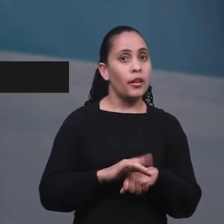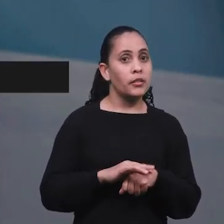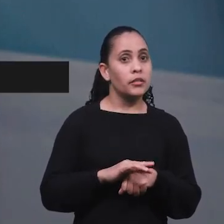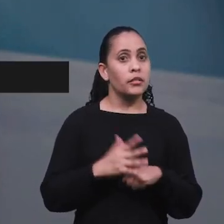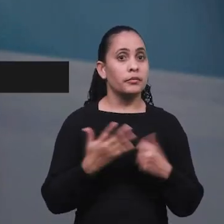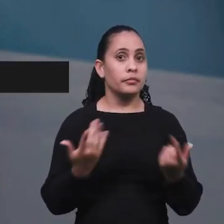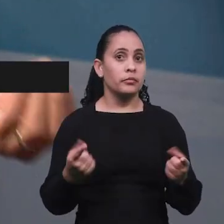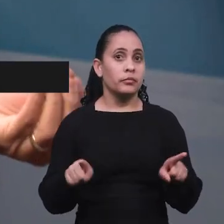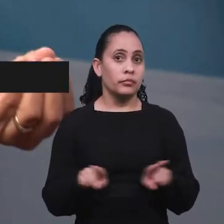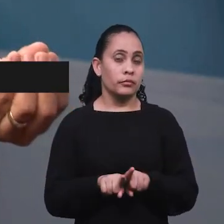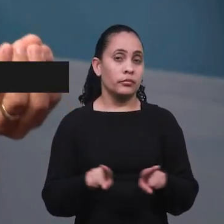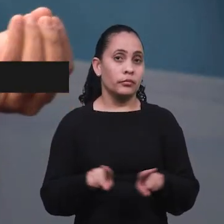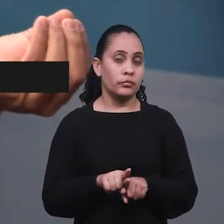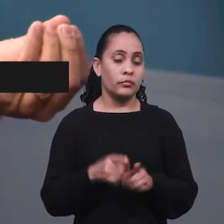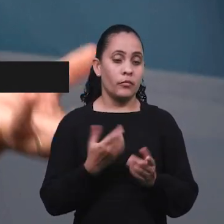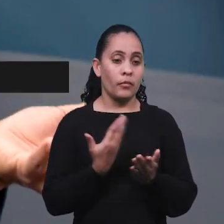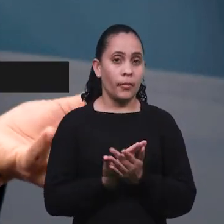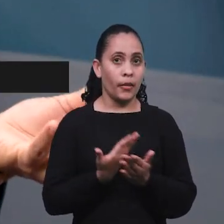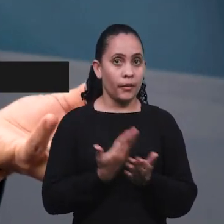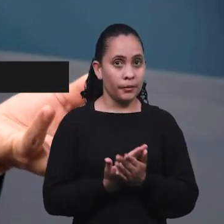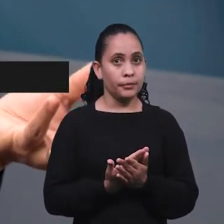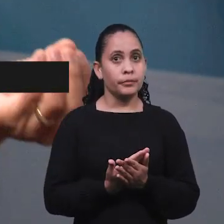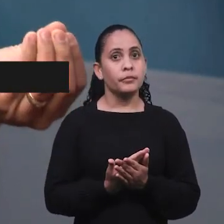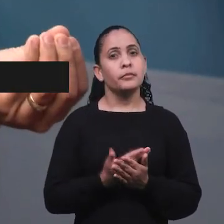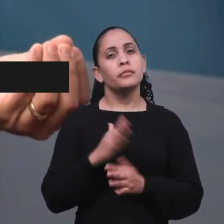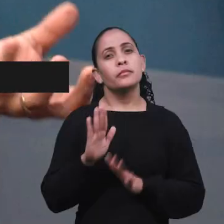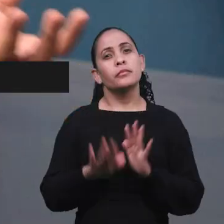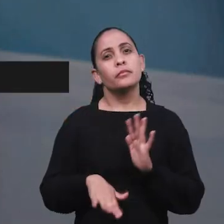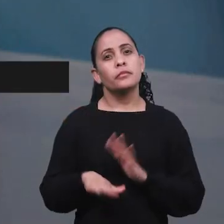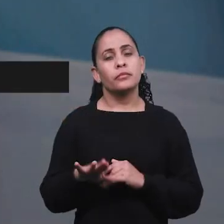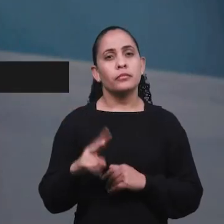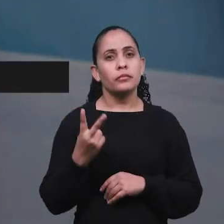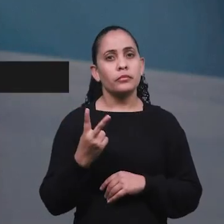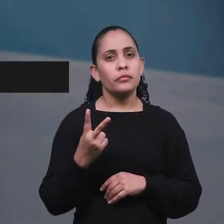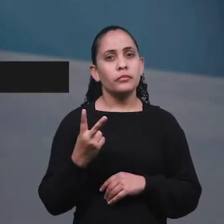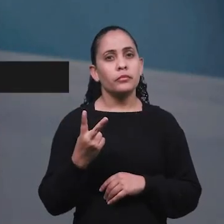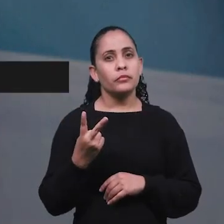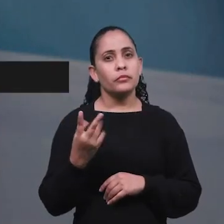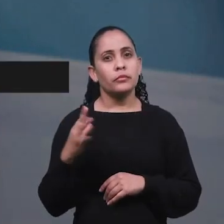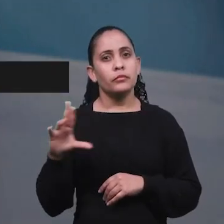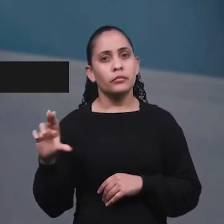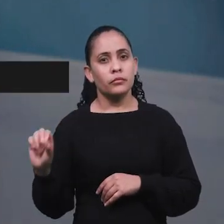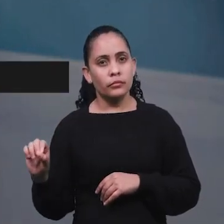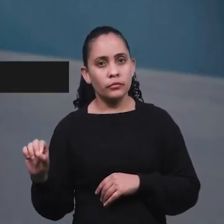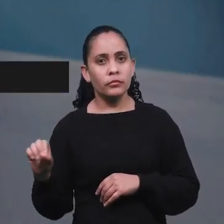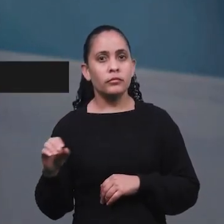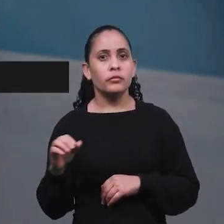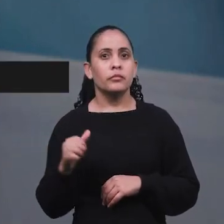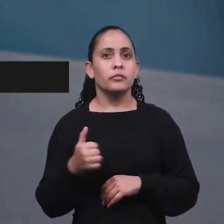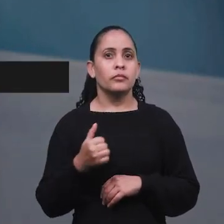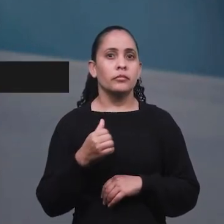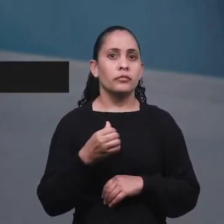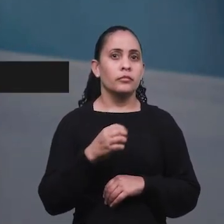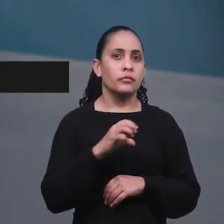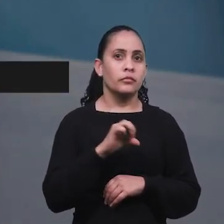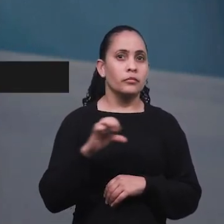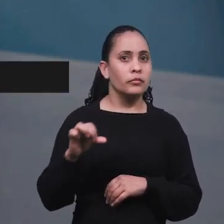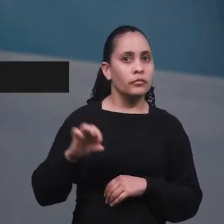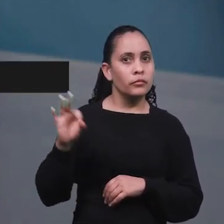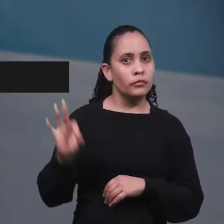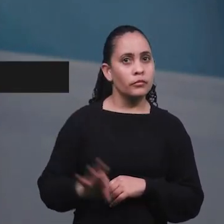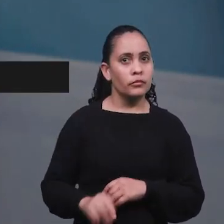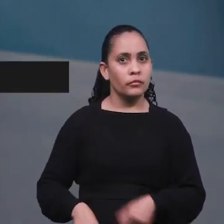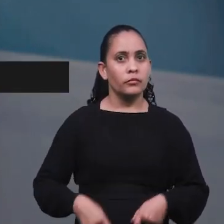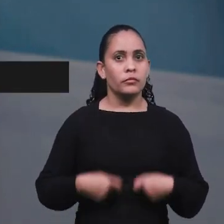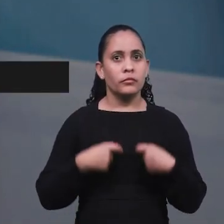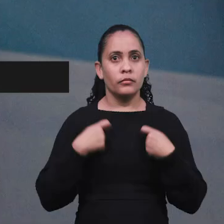de doenças graves. Tem um estudo recente que o Brasil, até 2050, vai aumentar em 98%